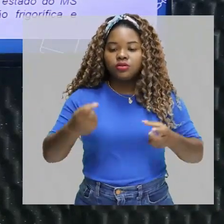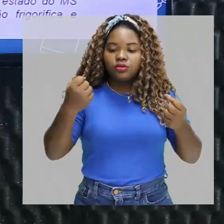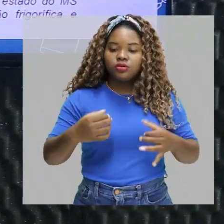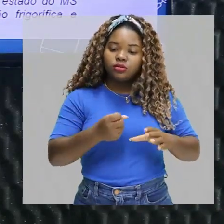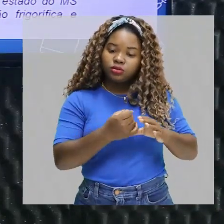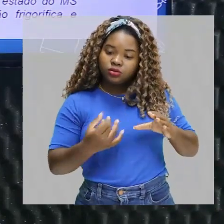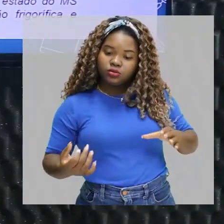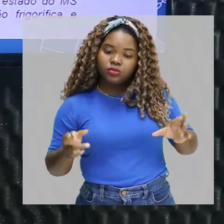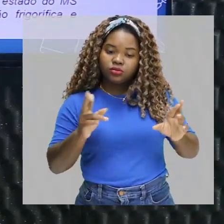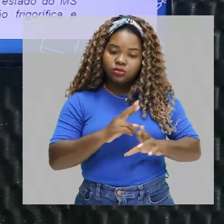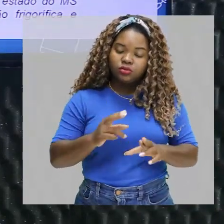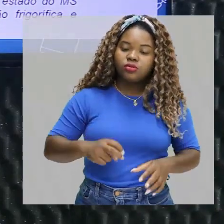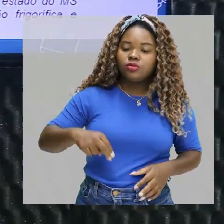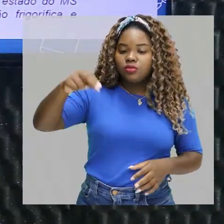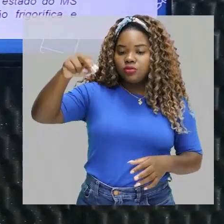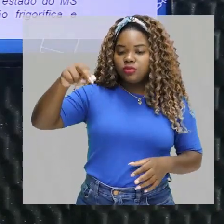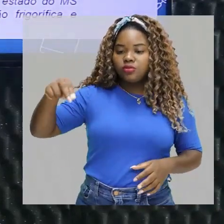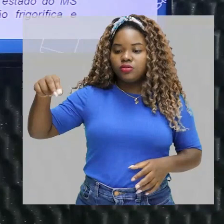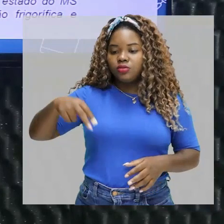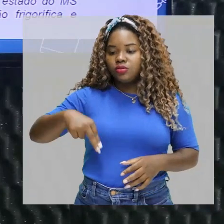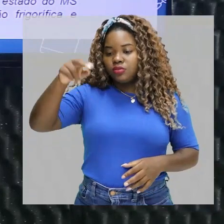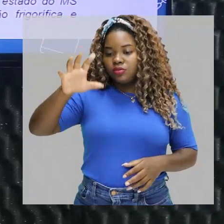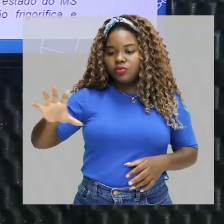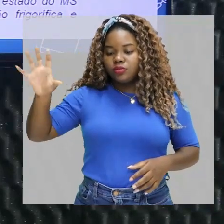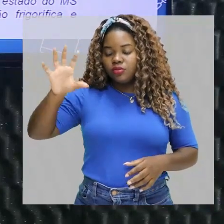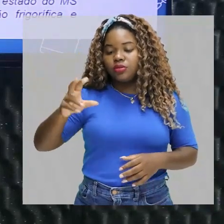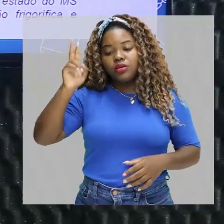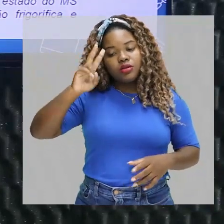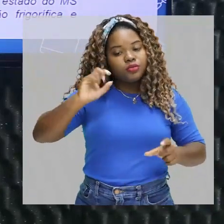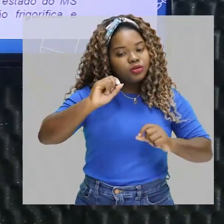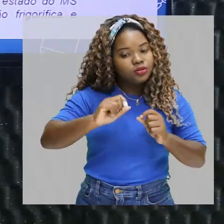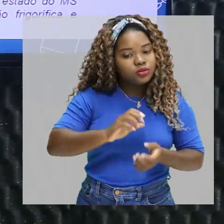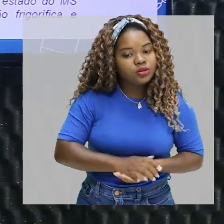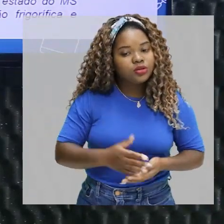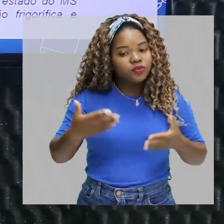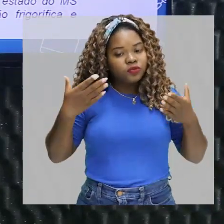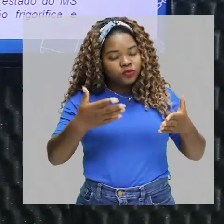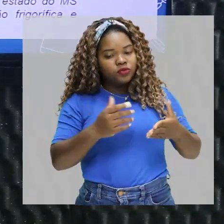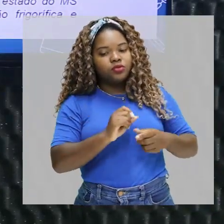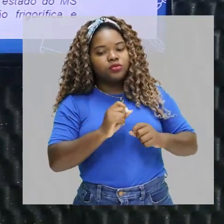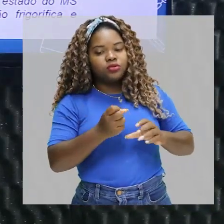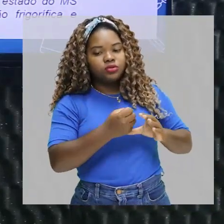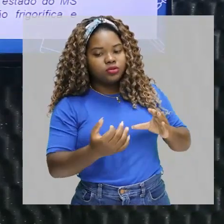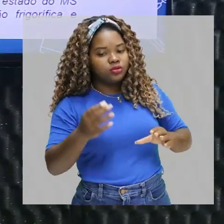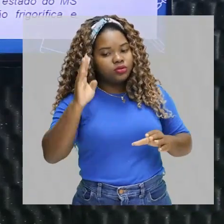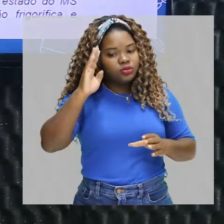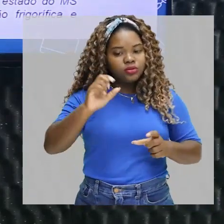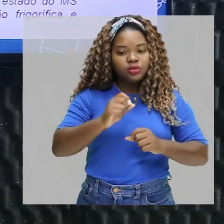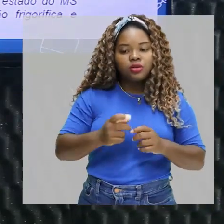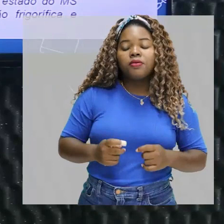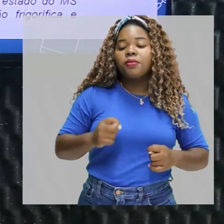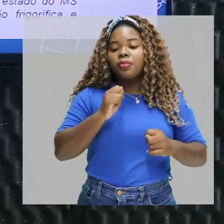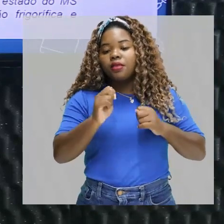as características aí do norte e do Nordeste Lembrando que nós estamos aqui tendo um foco nas características principalmente